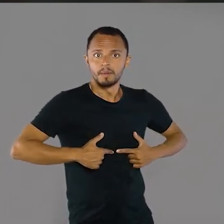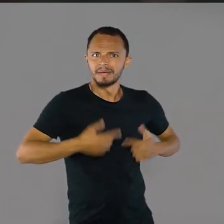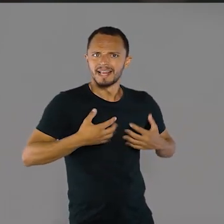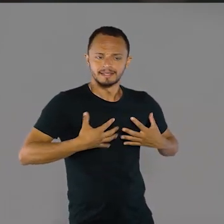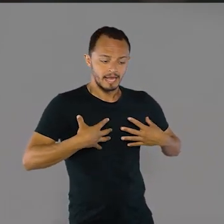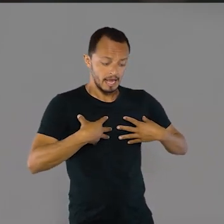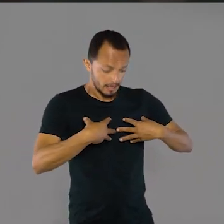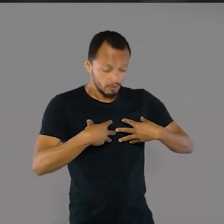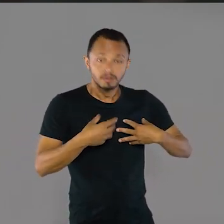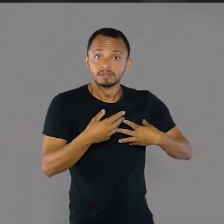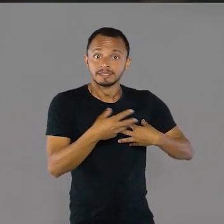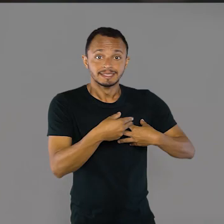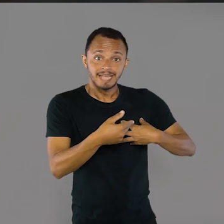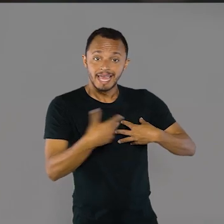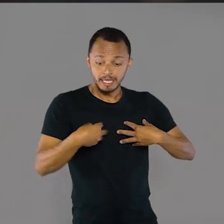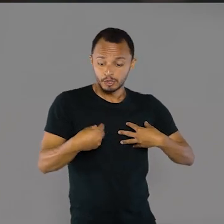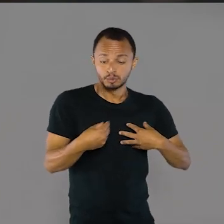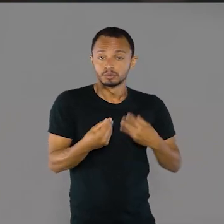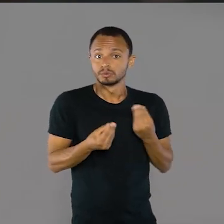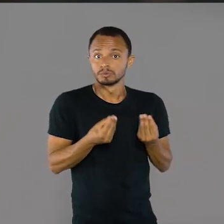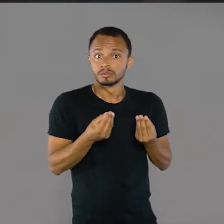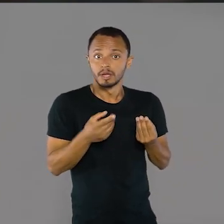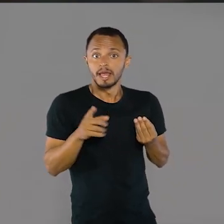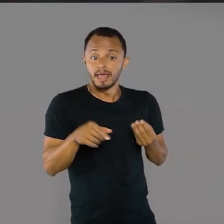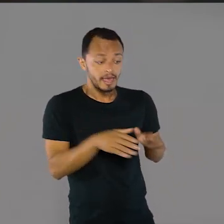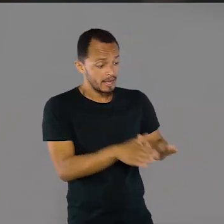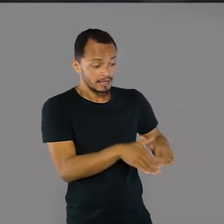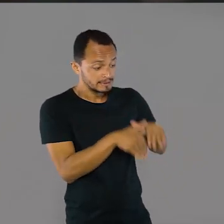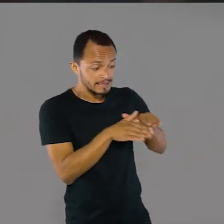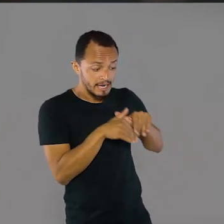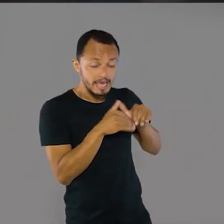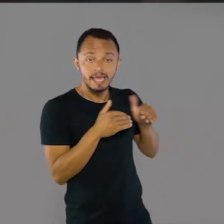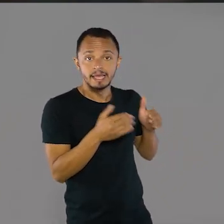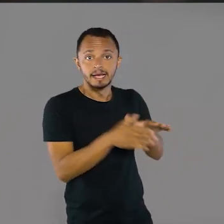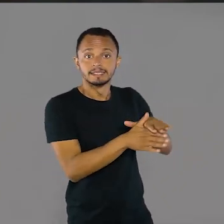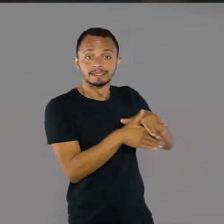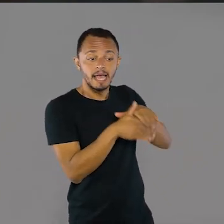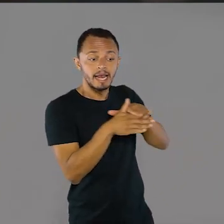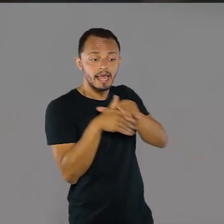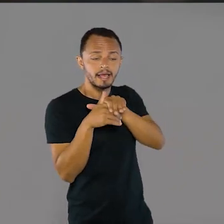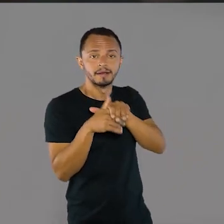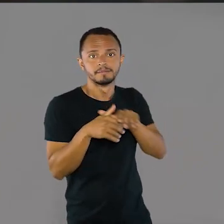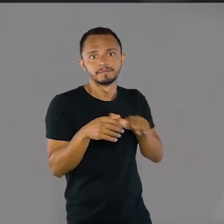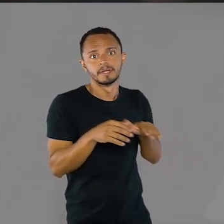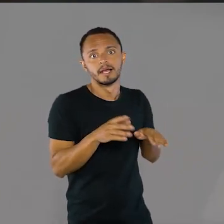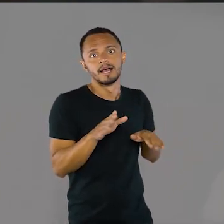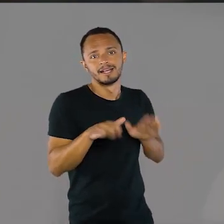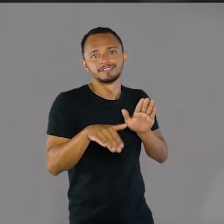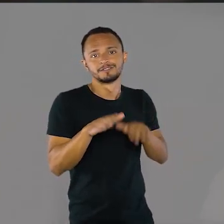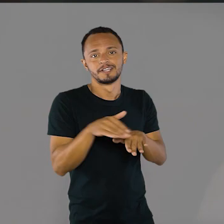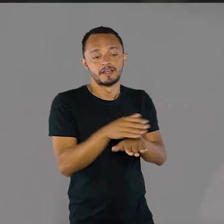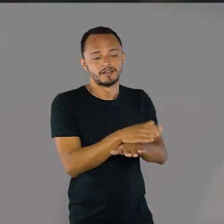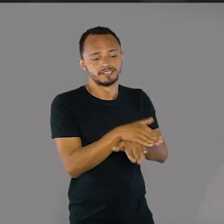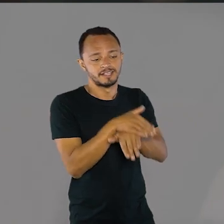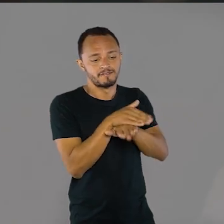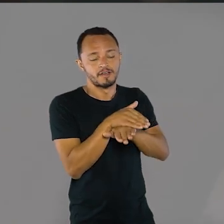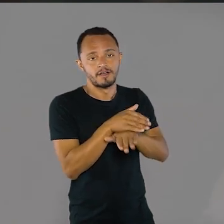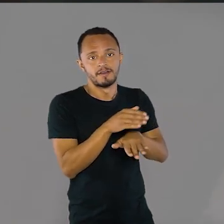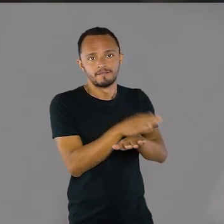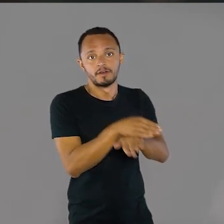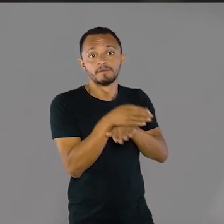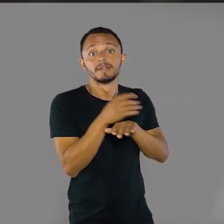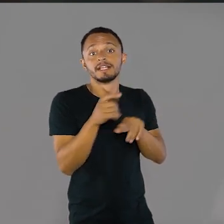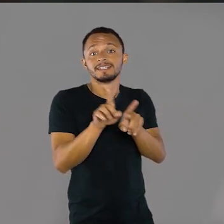dessa forma, gente. Tal. E outra coisa é engraçado, né? Talvez Freud vai explicar, mas aí volta-se a